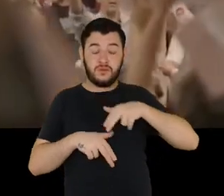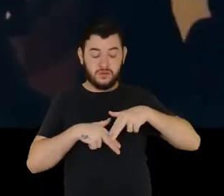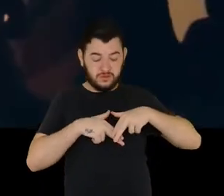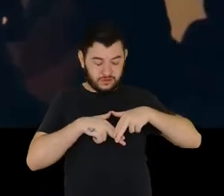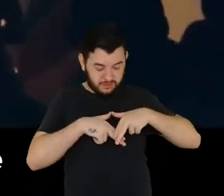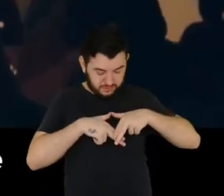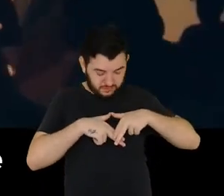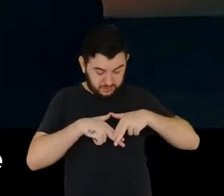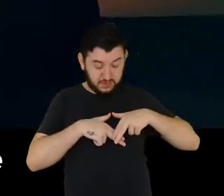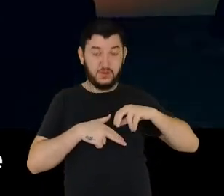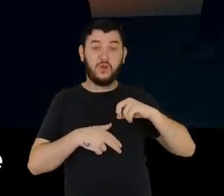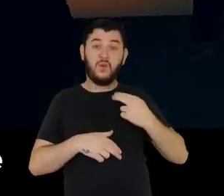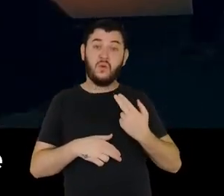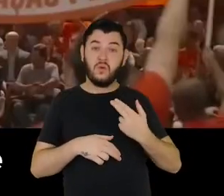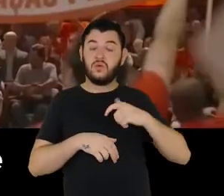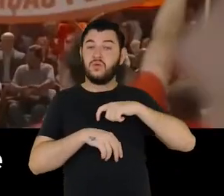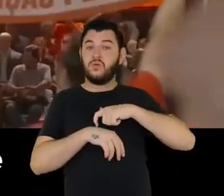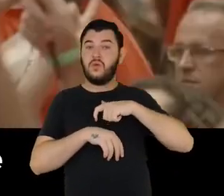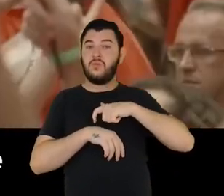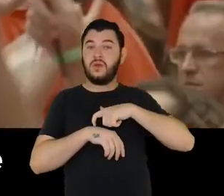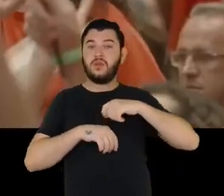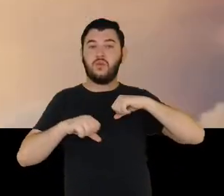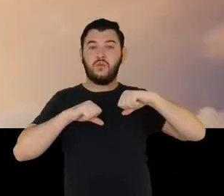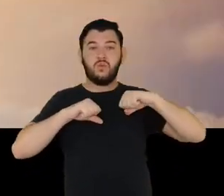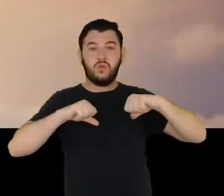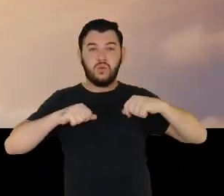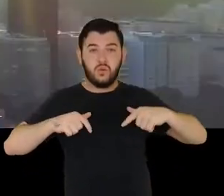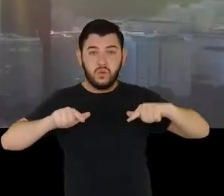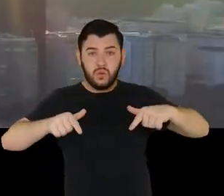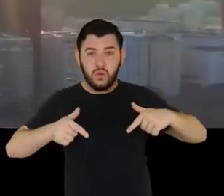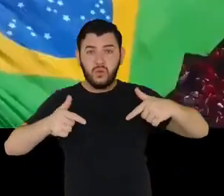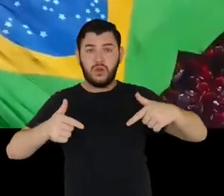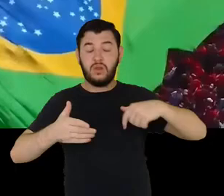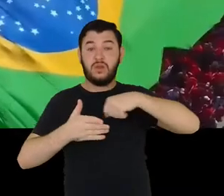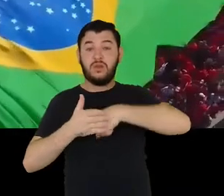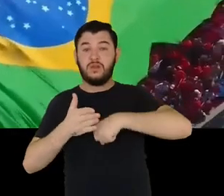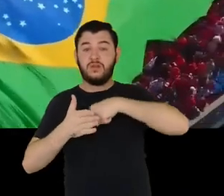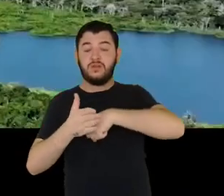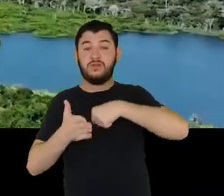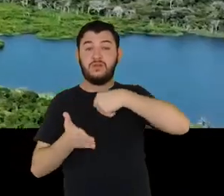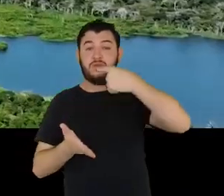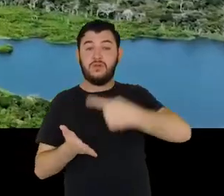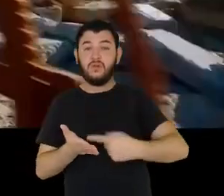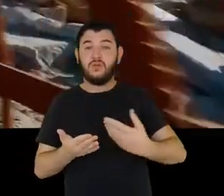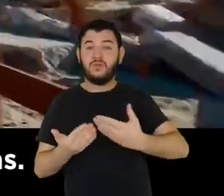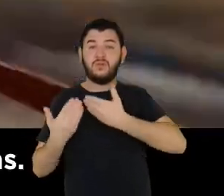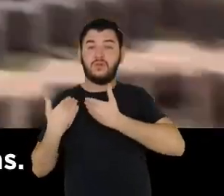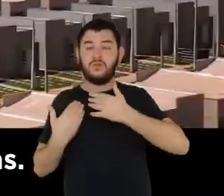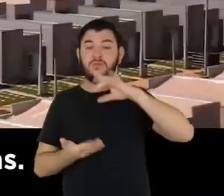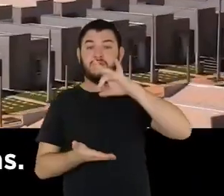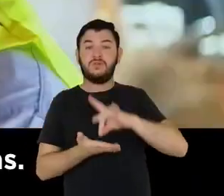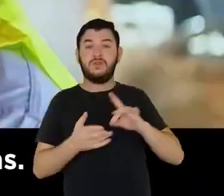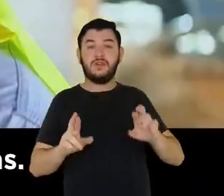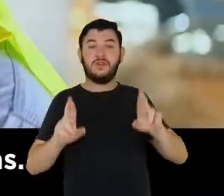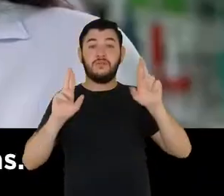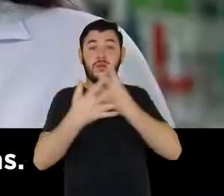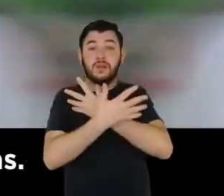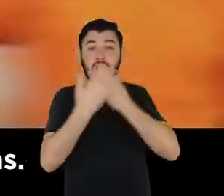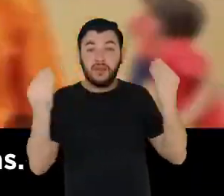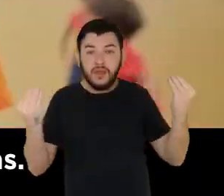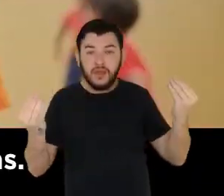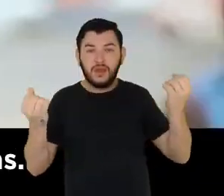Nunca esquecendo o nosso compromisso com a verdade e com a esperança. De um Brasil com oportunidade